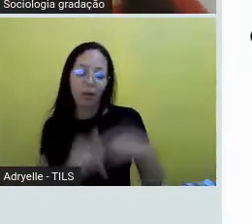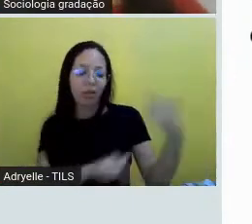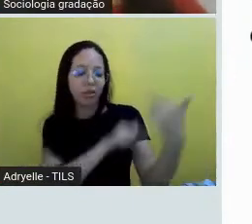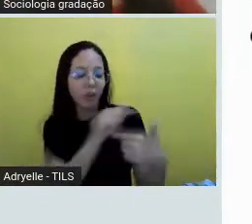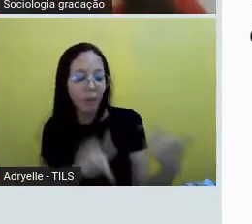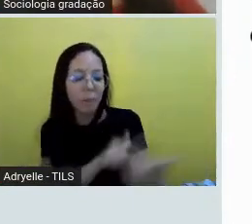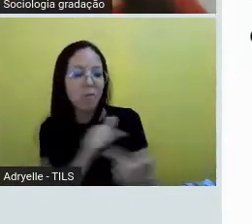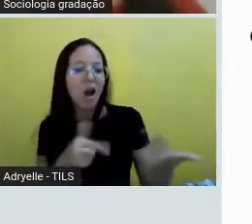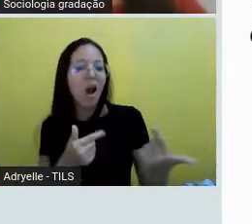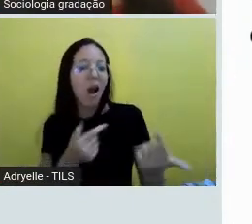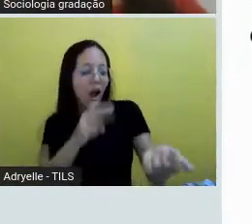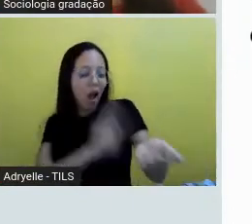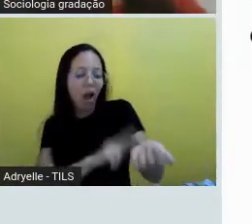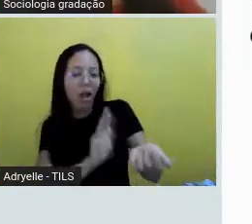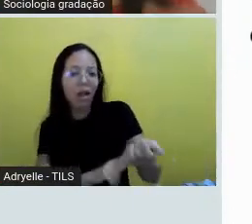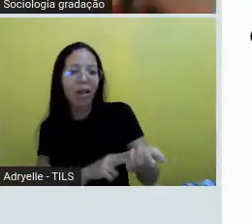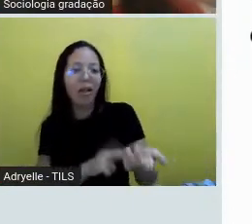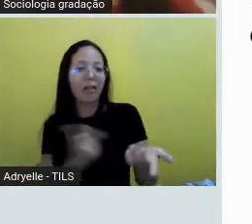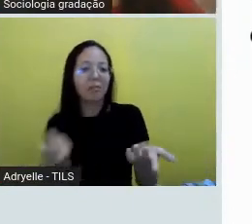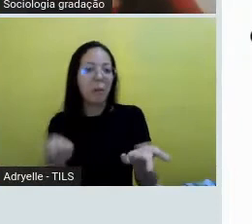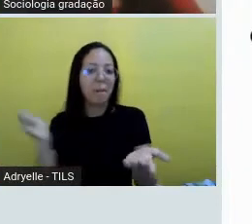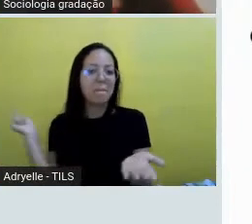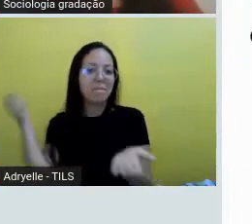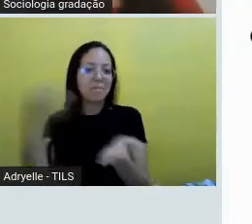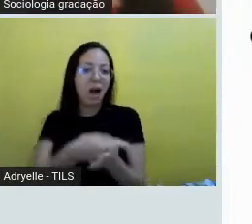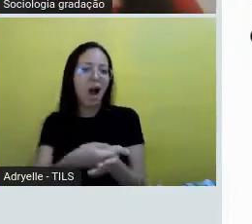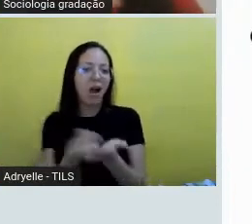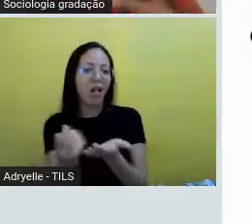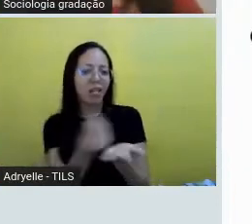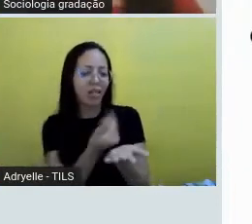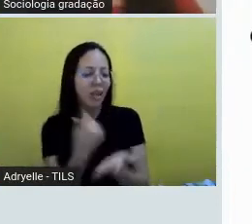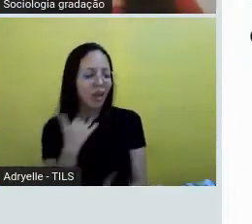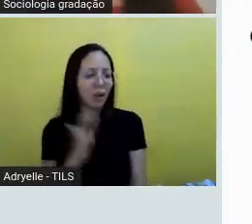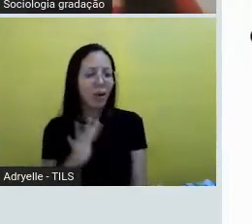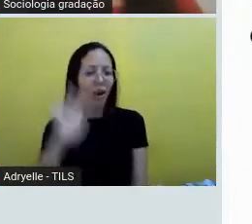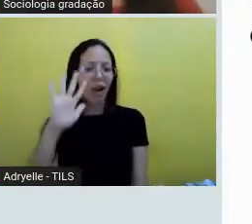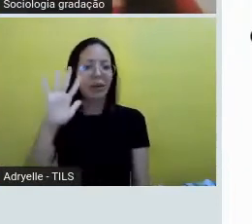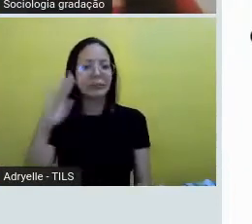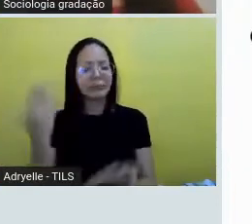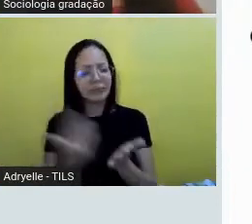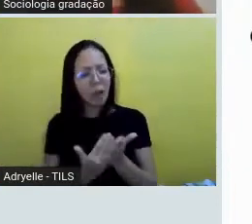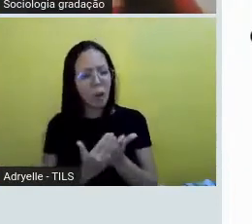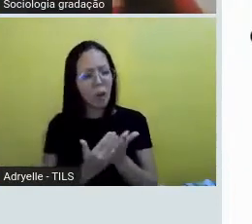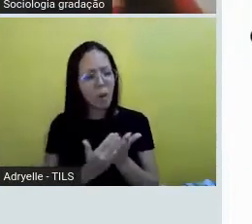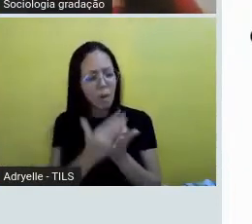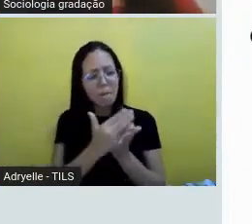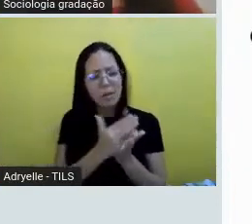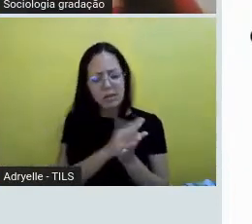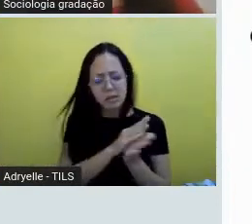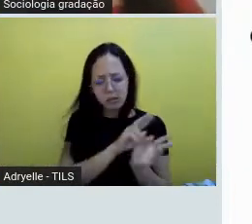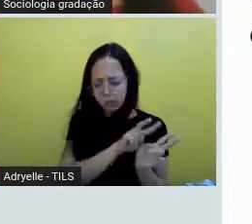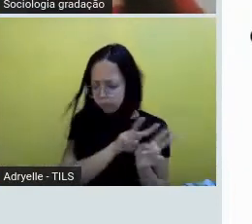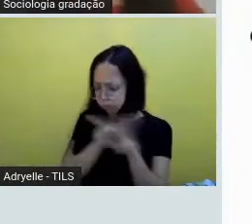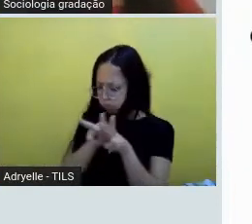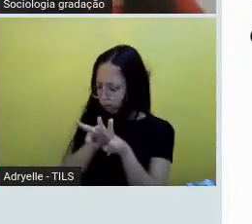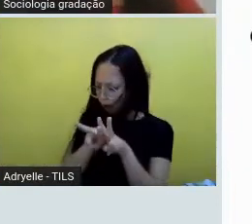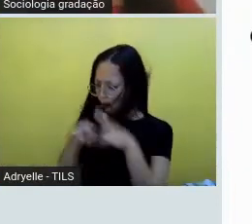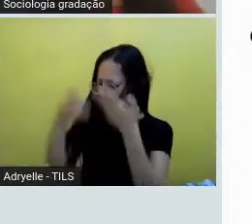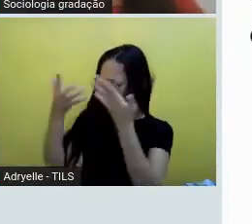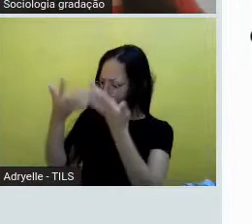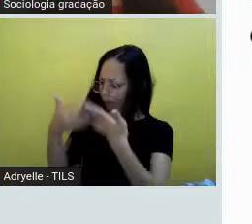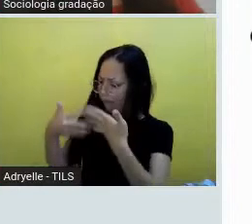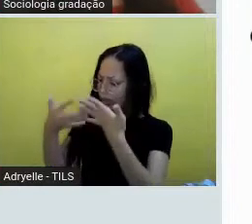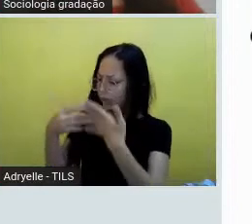trabalho, pagando os mesmos impostos caros. Então, aí eles começam também a refletir e fazer, opa, vamos